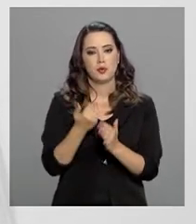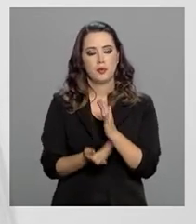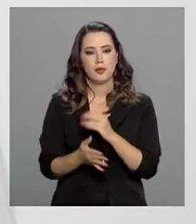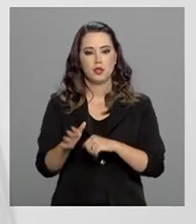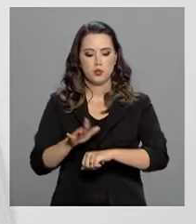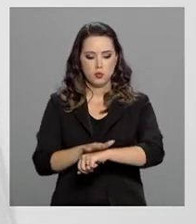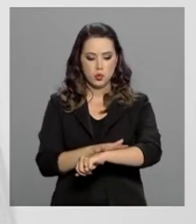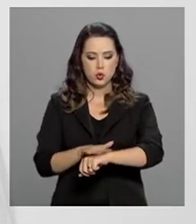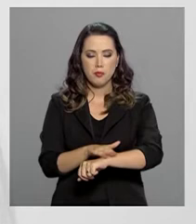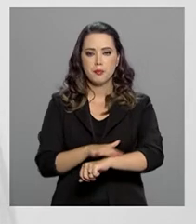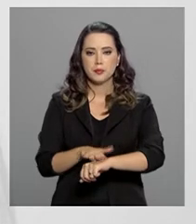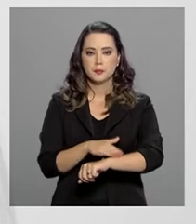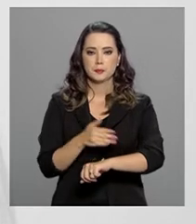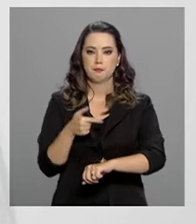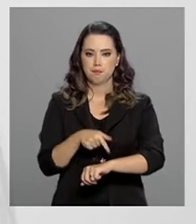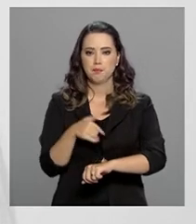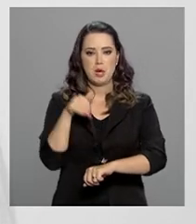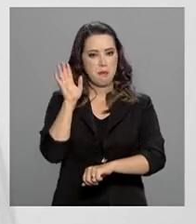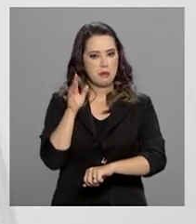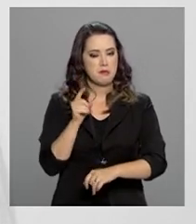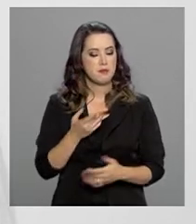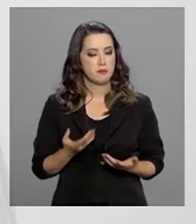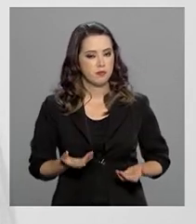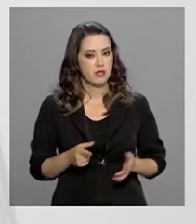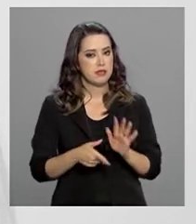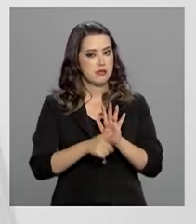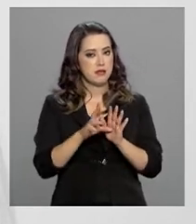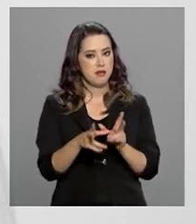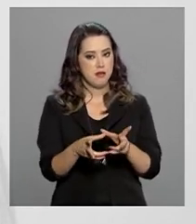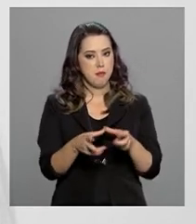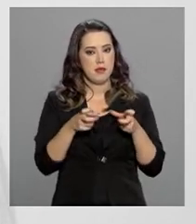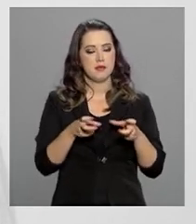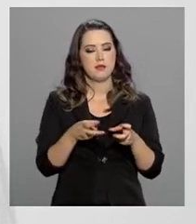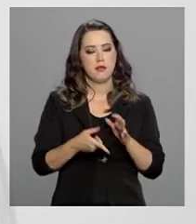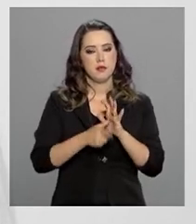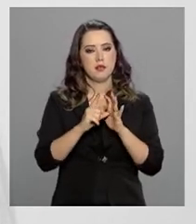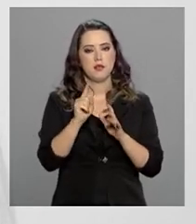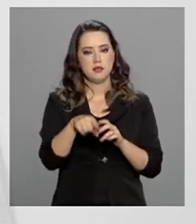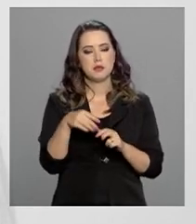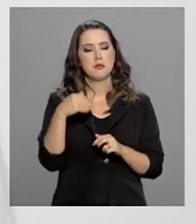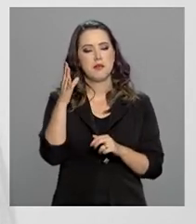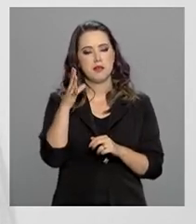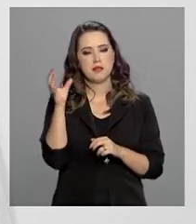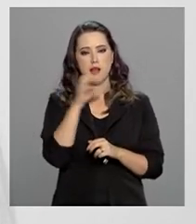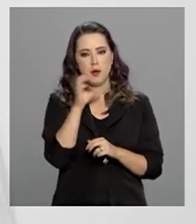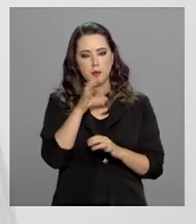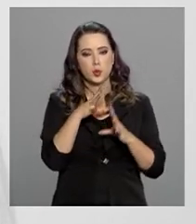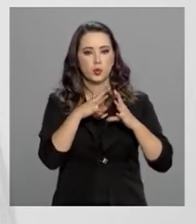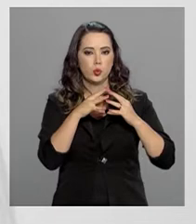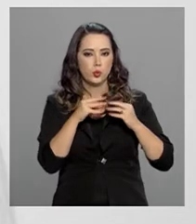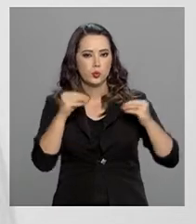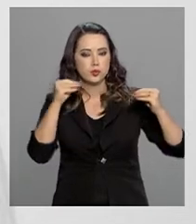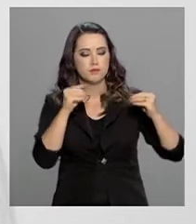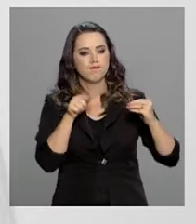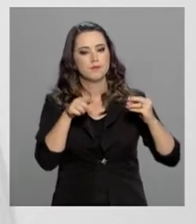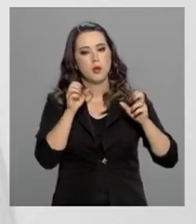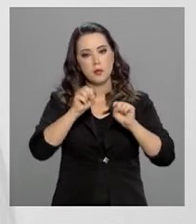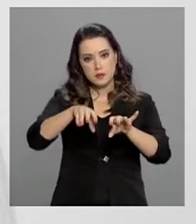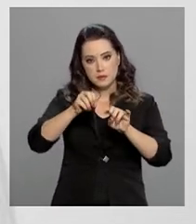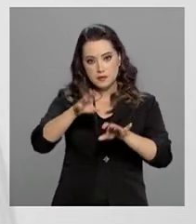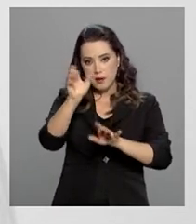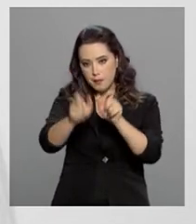pele quanto antes for identificado maiores são as chances de cura por isso é importante conscientizar a sociedade